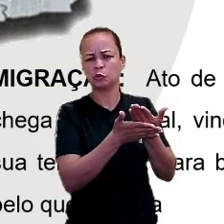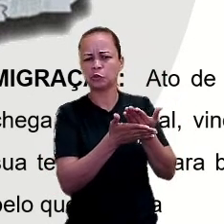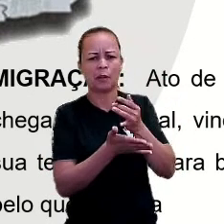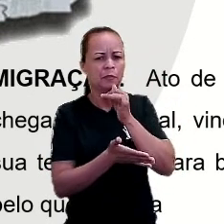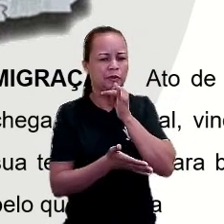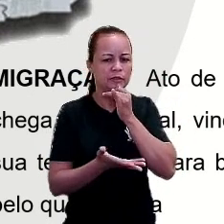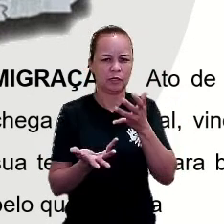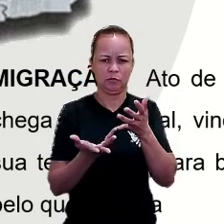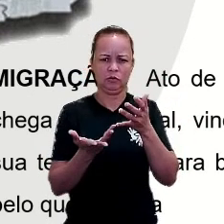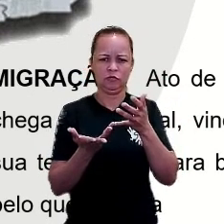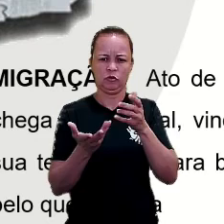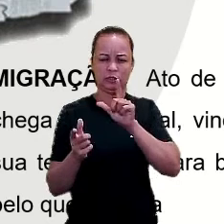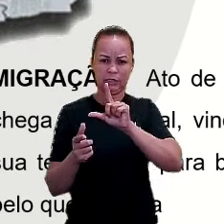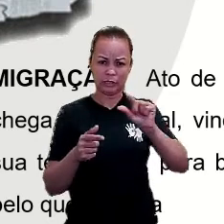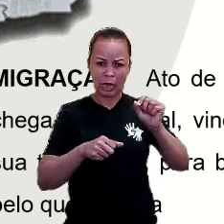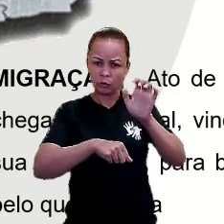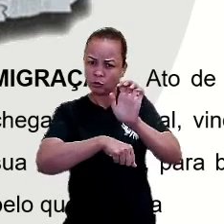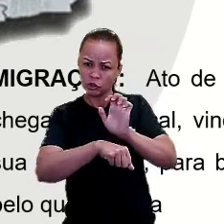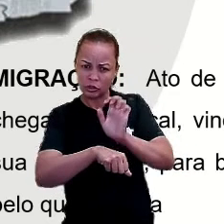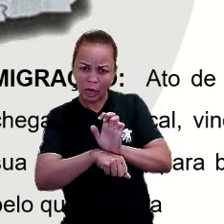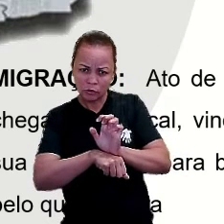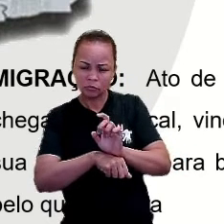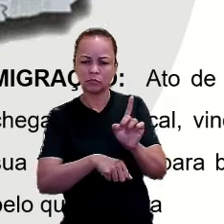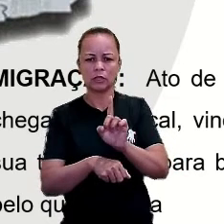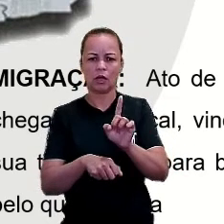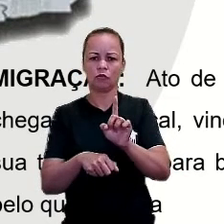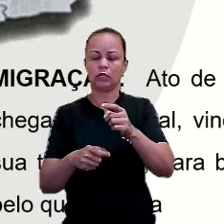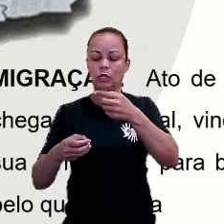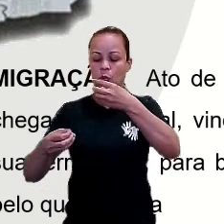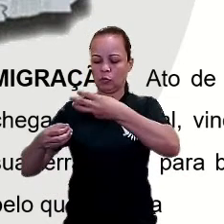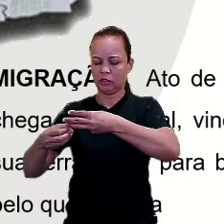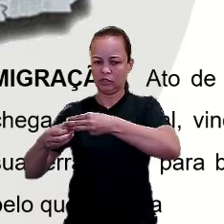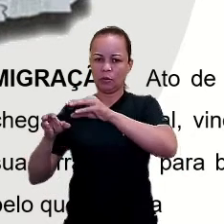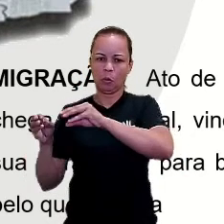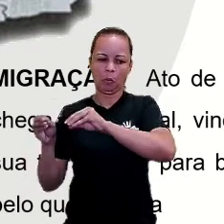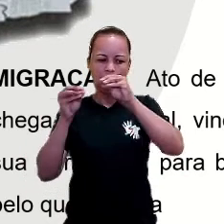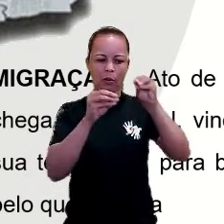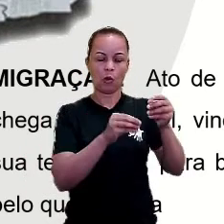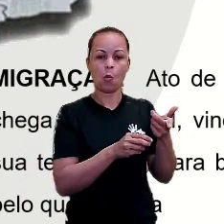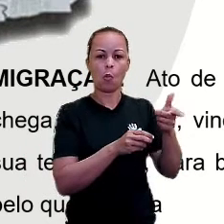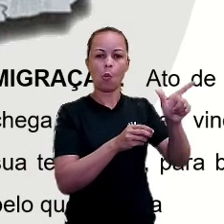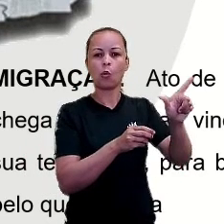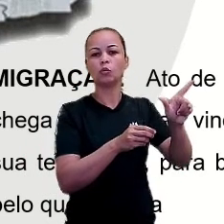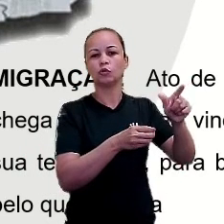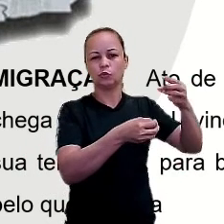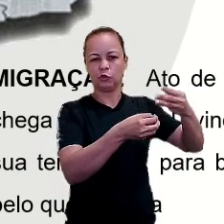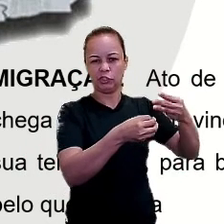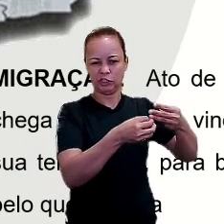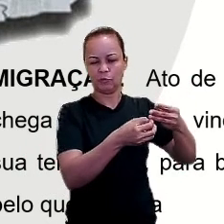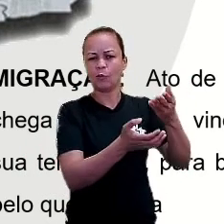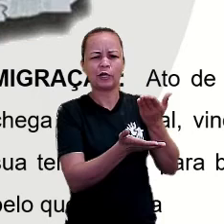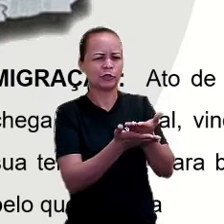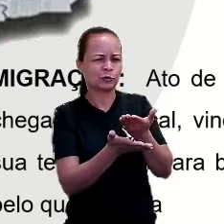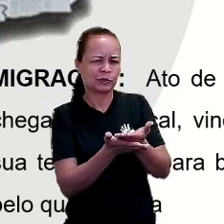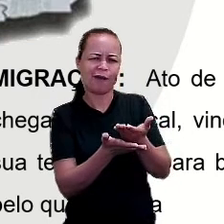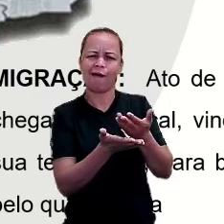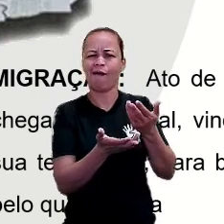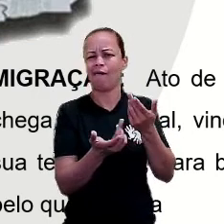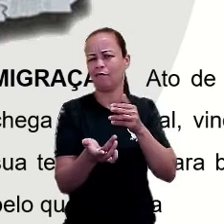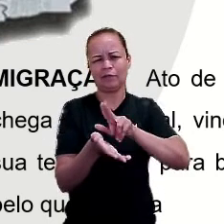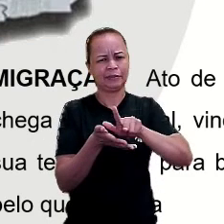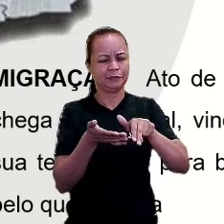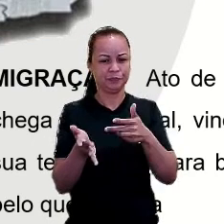estado? Não. Então, fazemos constantemente atos migratórios. Nós estamos